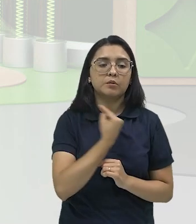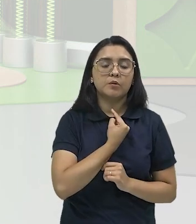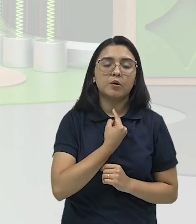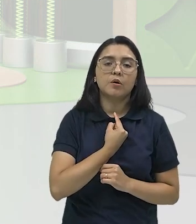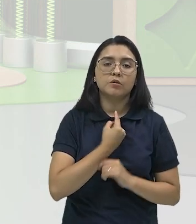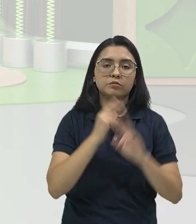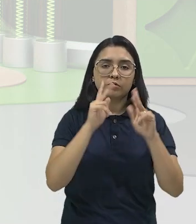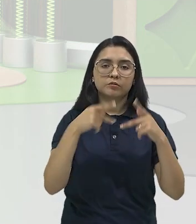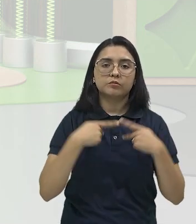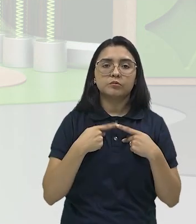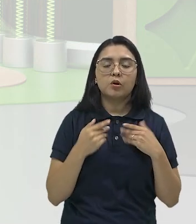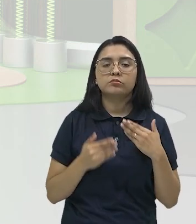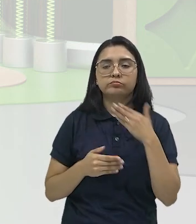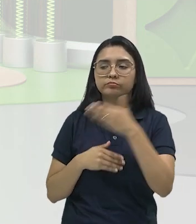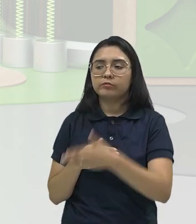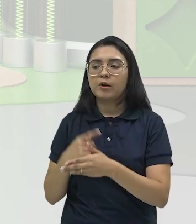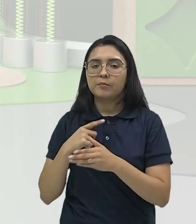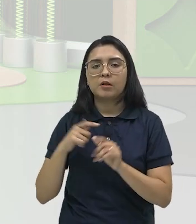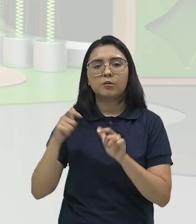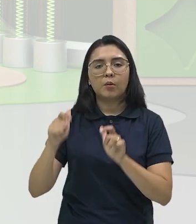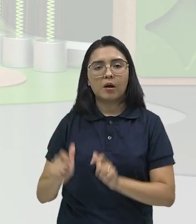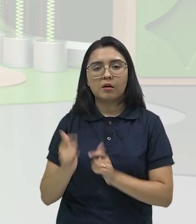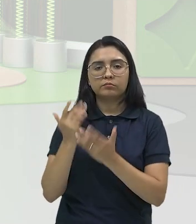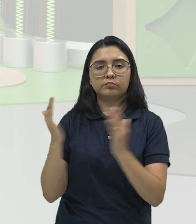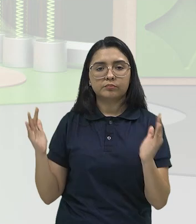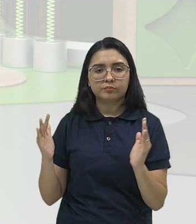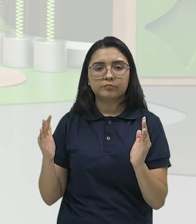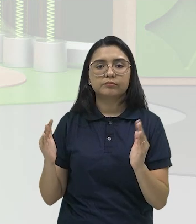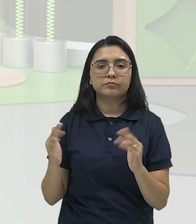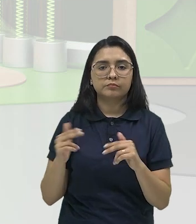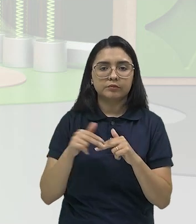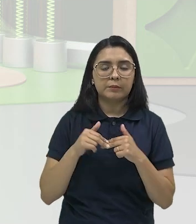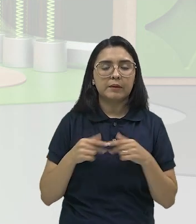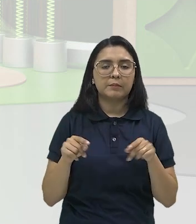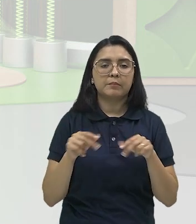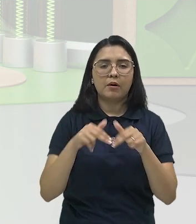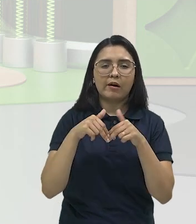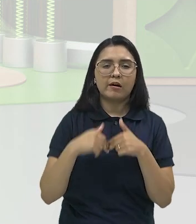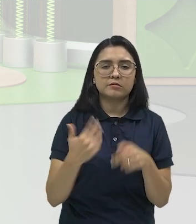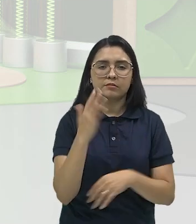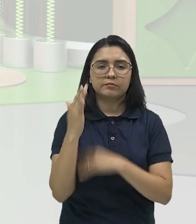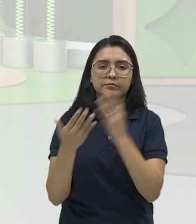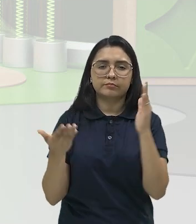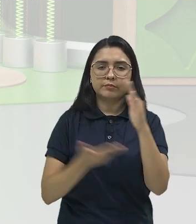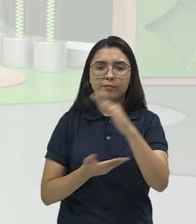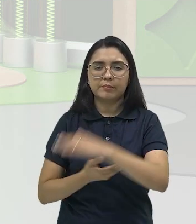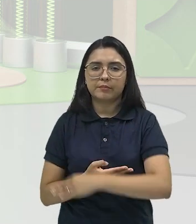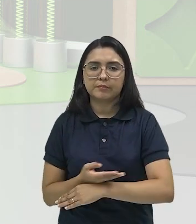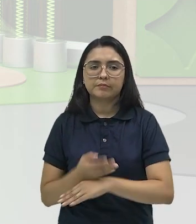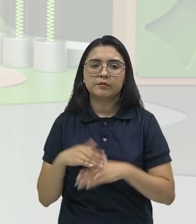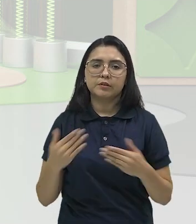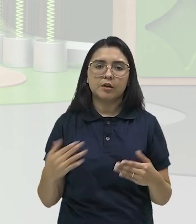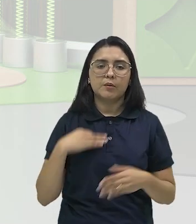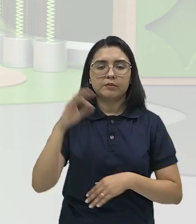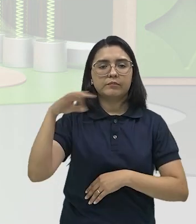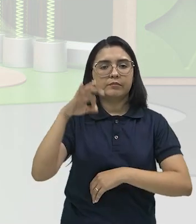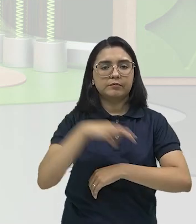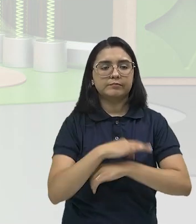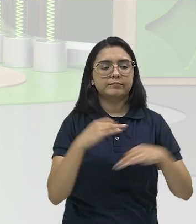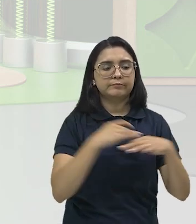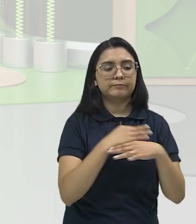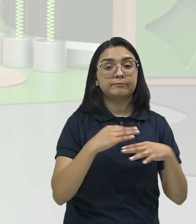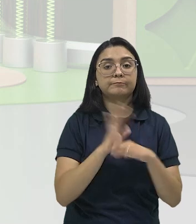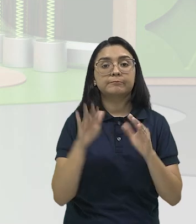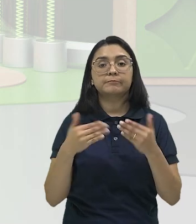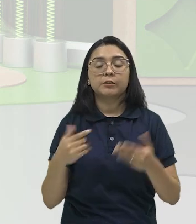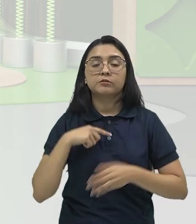é que muitas vezes nos aproximamos, né? Até mesmo pela destruição desses ambientes, eles se aproximam de nós e